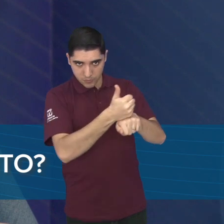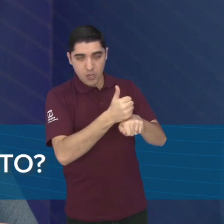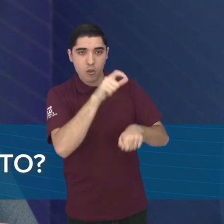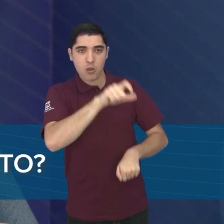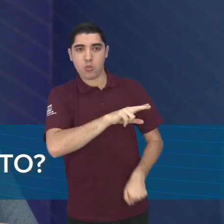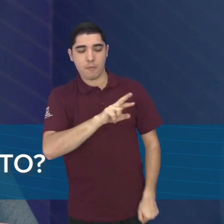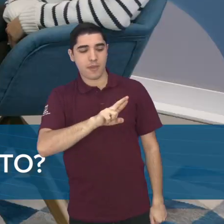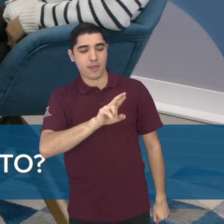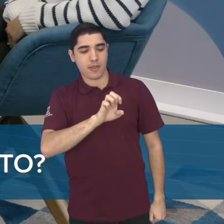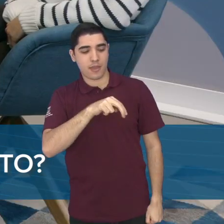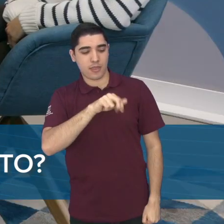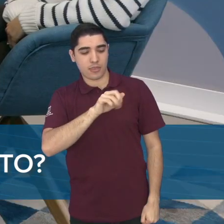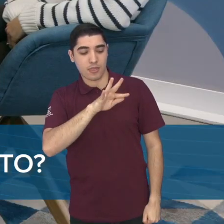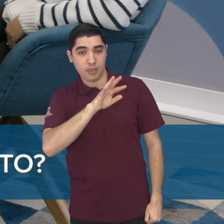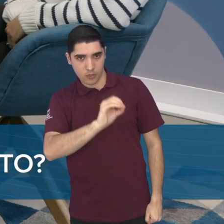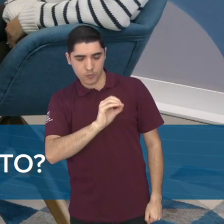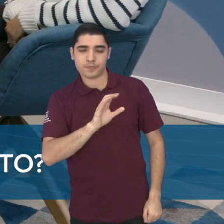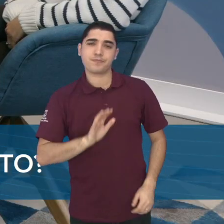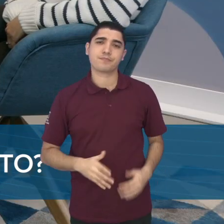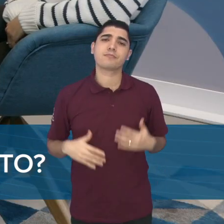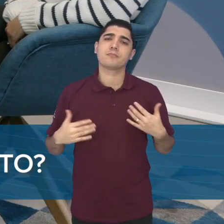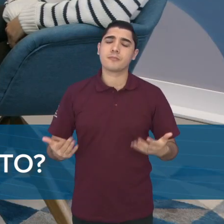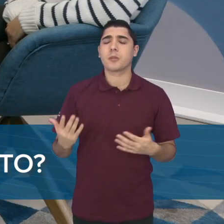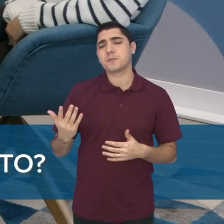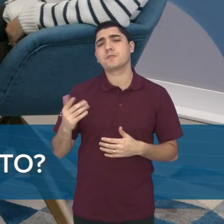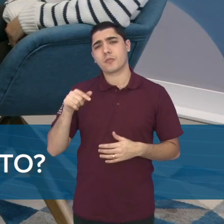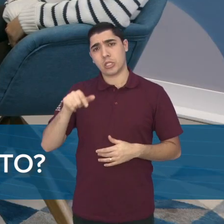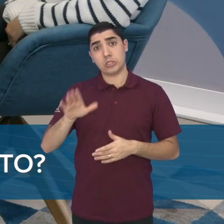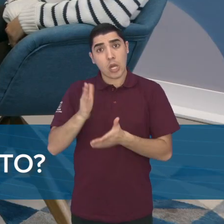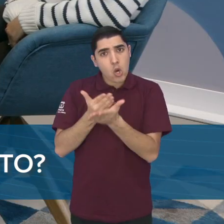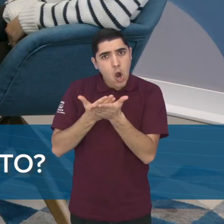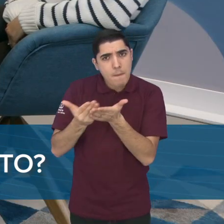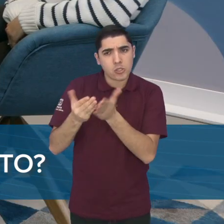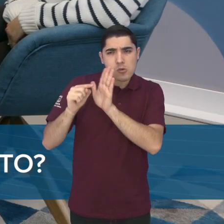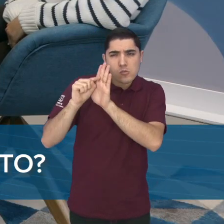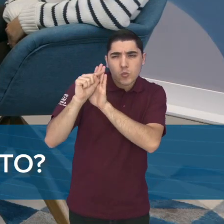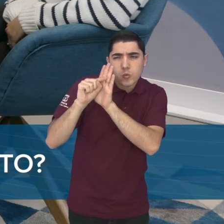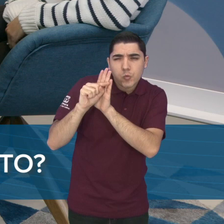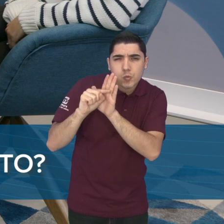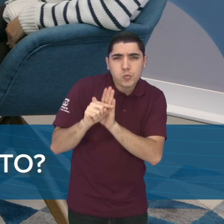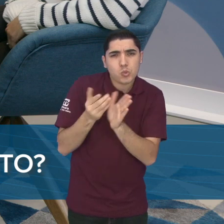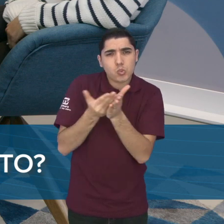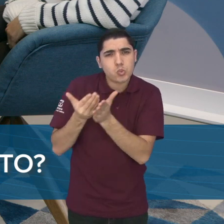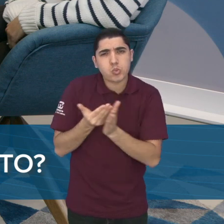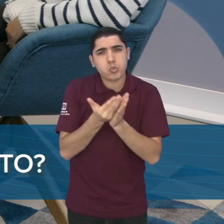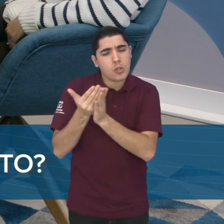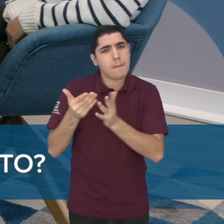Renato Petke. Gente, desde que se tem estudos, assim, o ser humano ele sempre